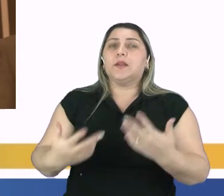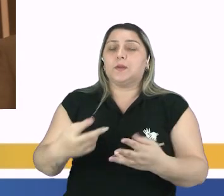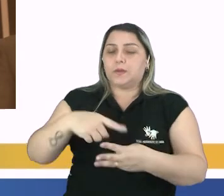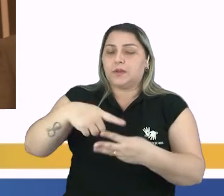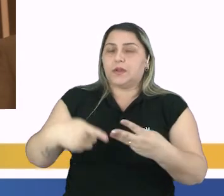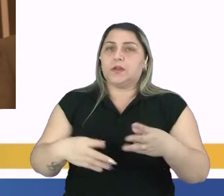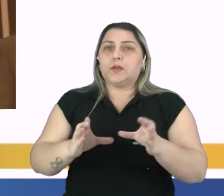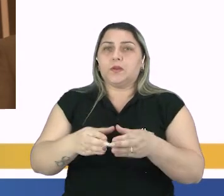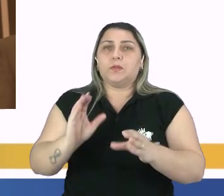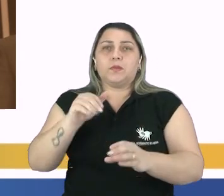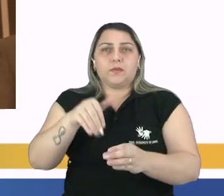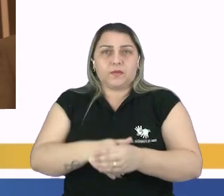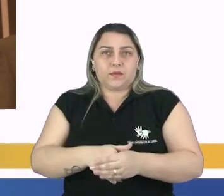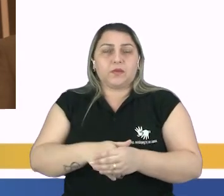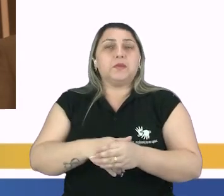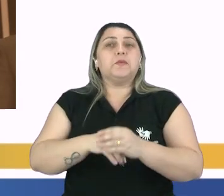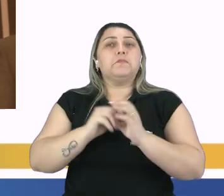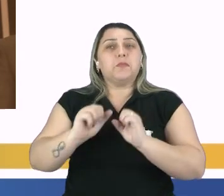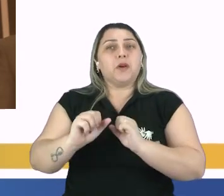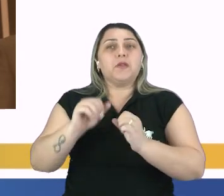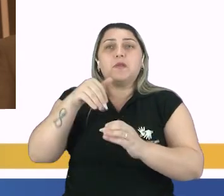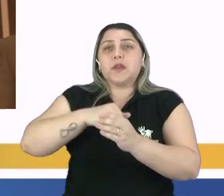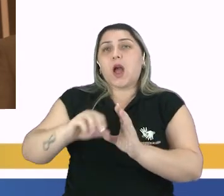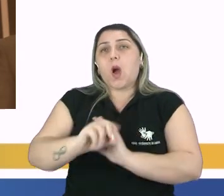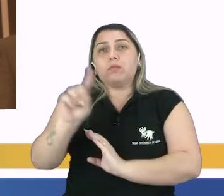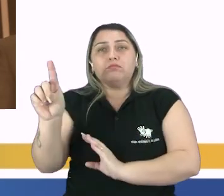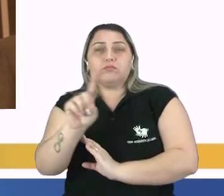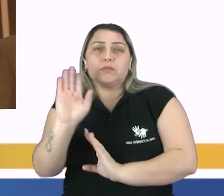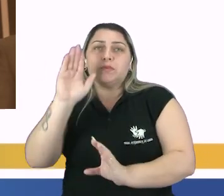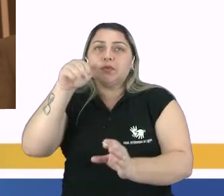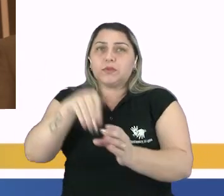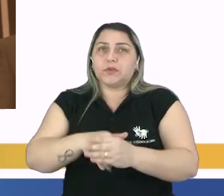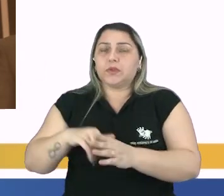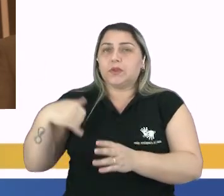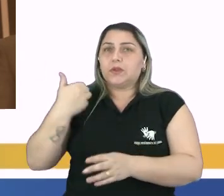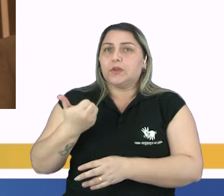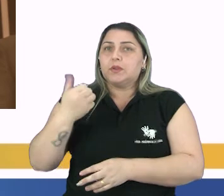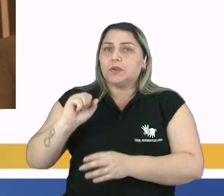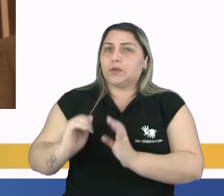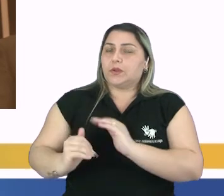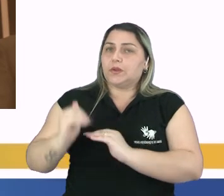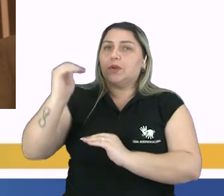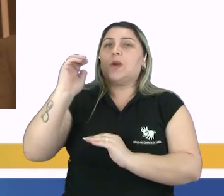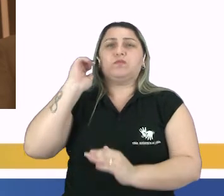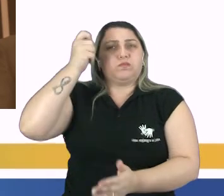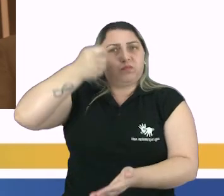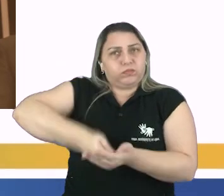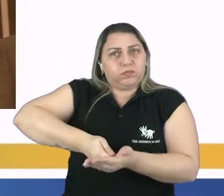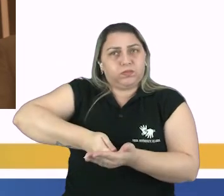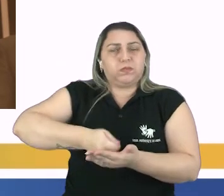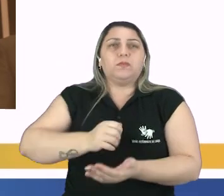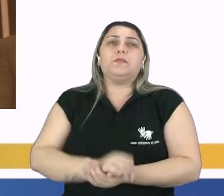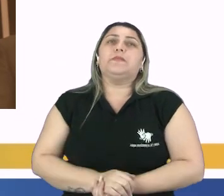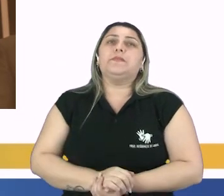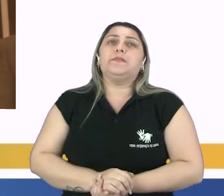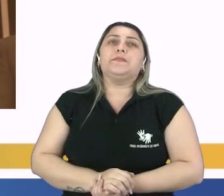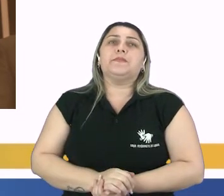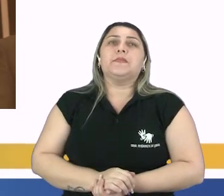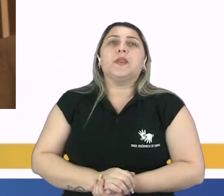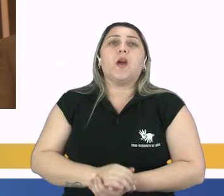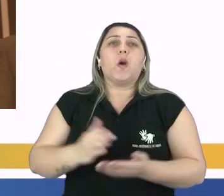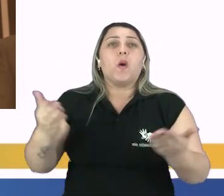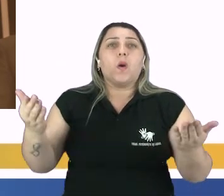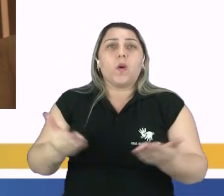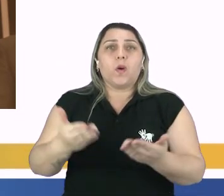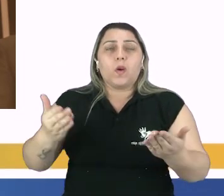três grupos o voto é facultativo. Para os demais, a partir de 18 anos, o voto se torna obrigatório. Dessa forma,